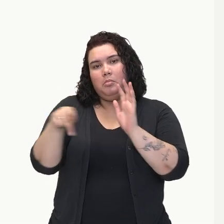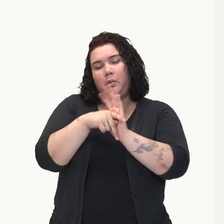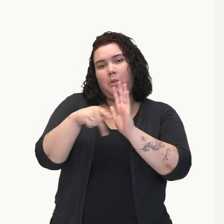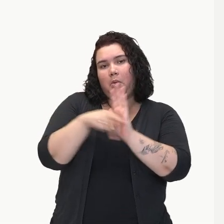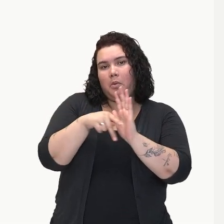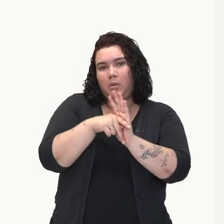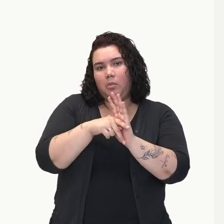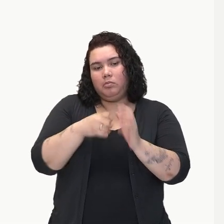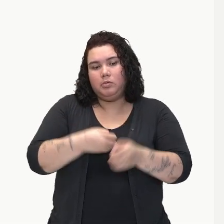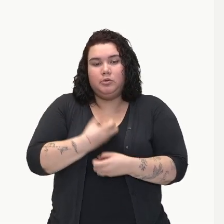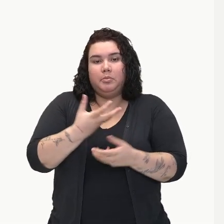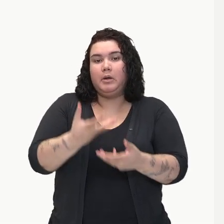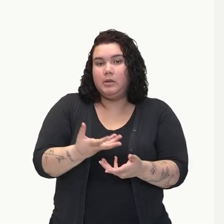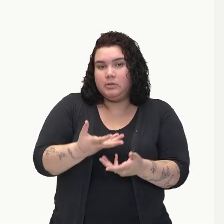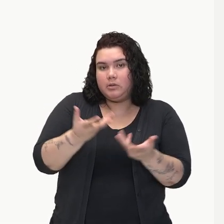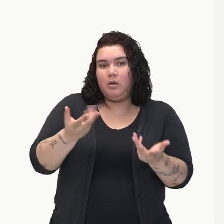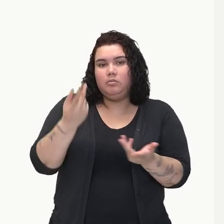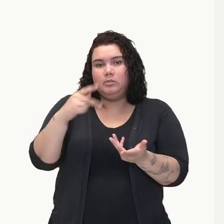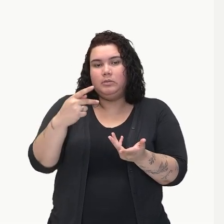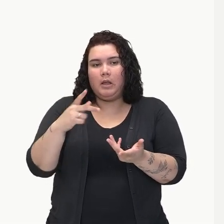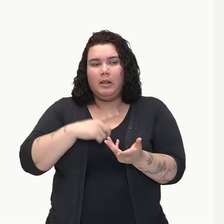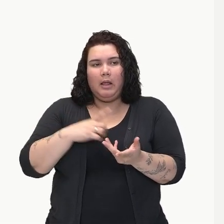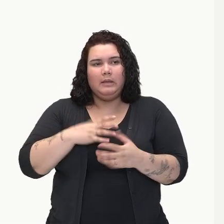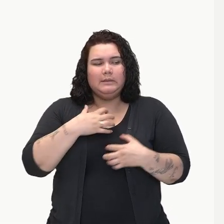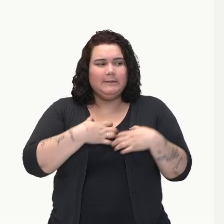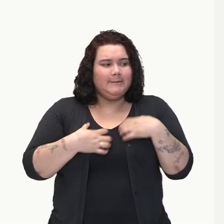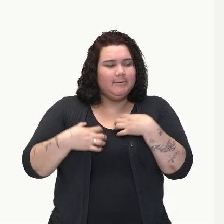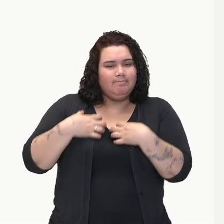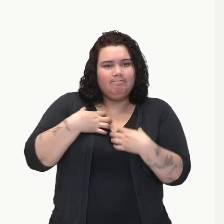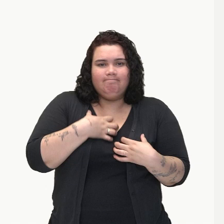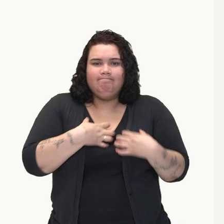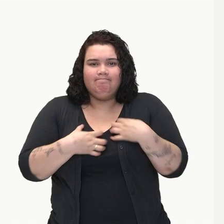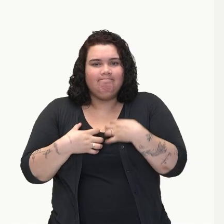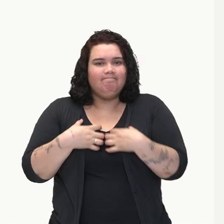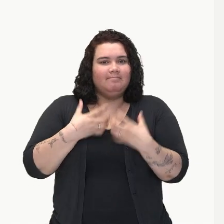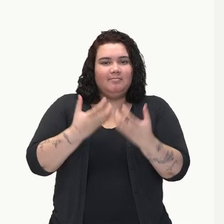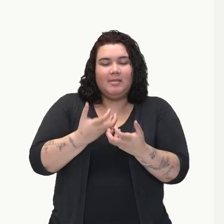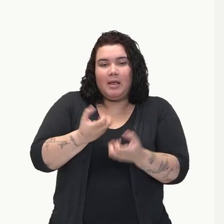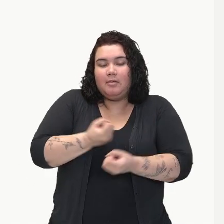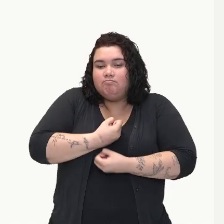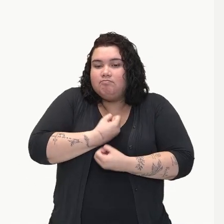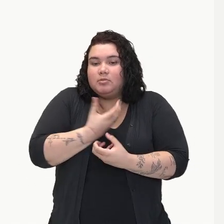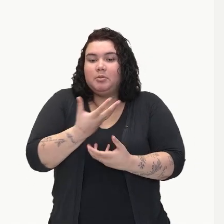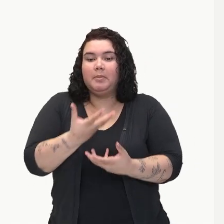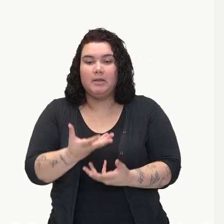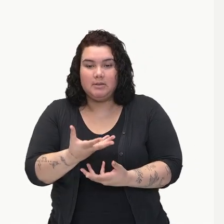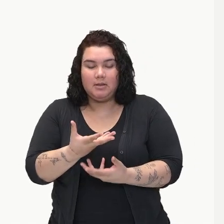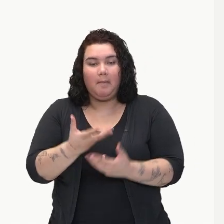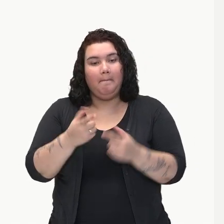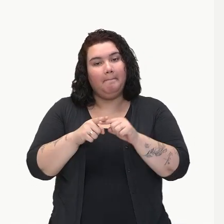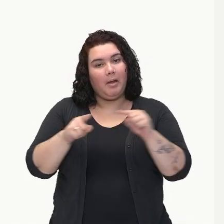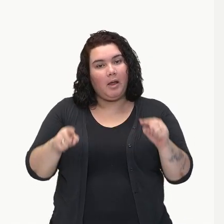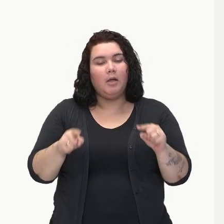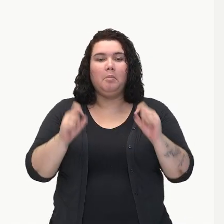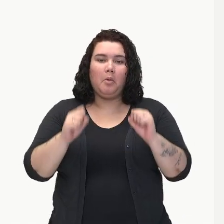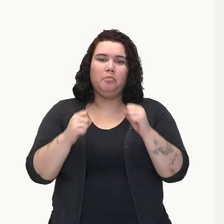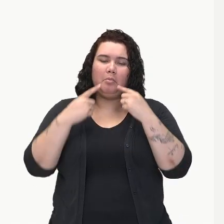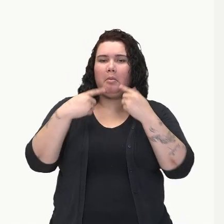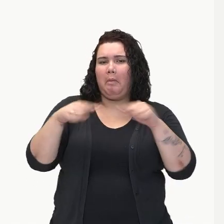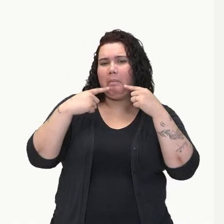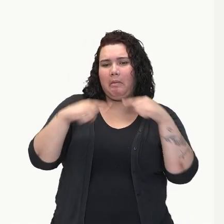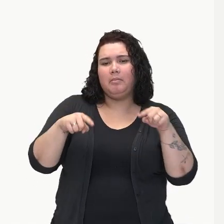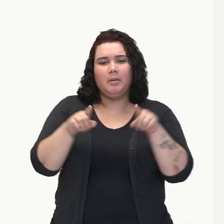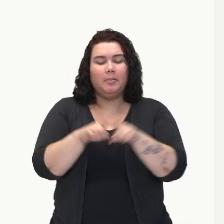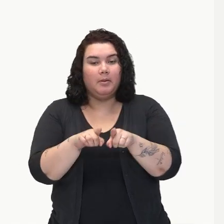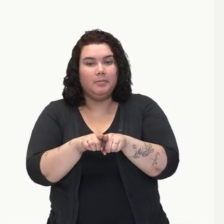se manifestar, porque estava dentro do seu peito e você quis transmitir aquilo, mas ela também pode criticar. Então é comum que o